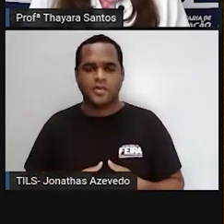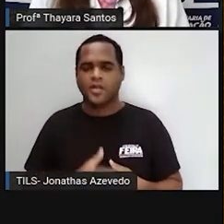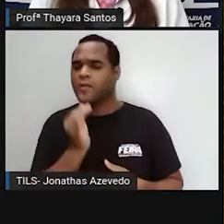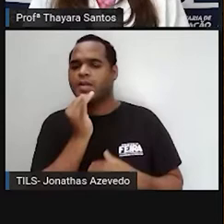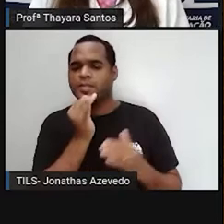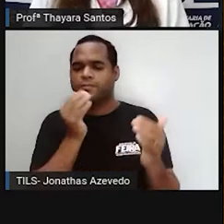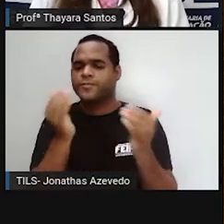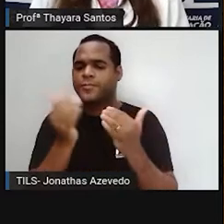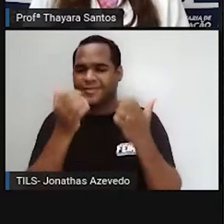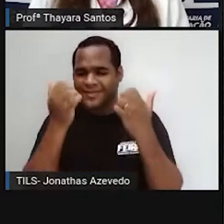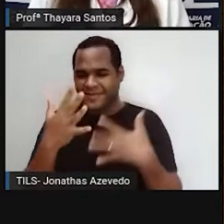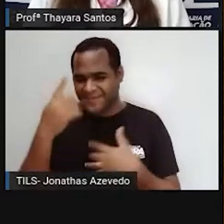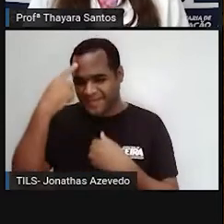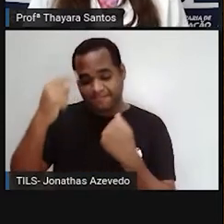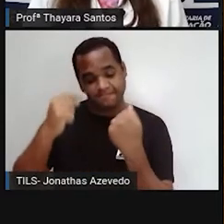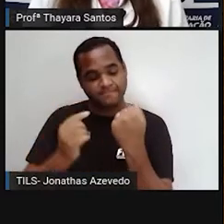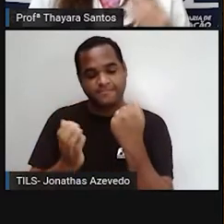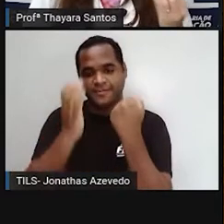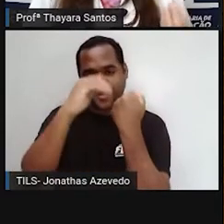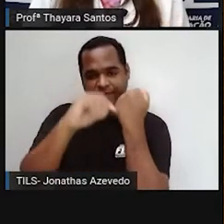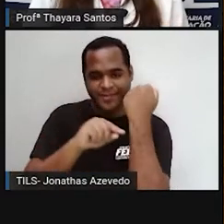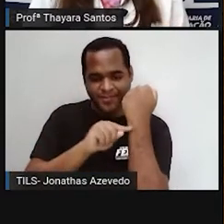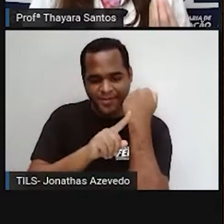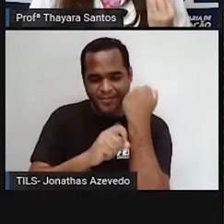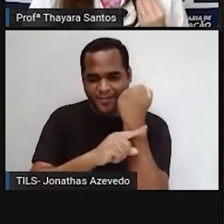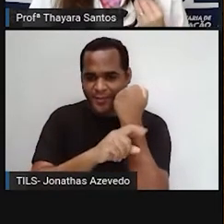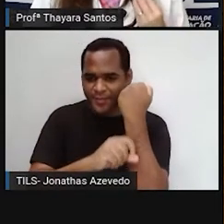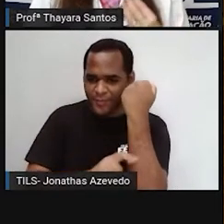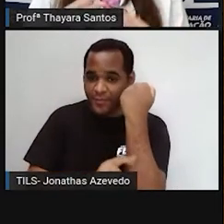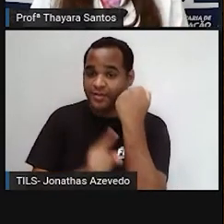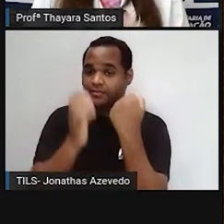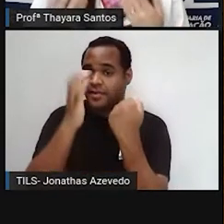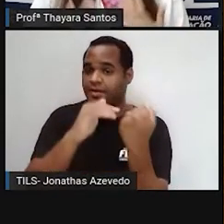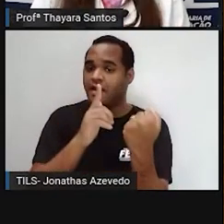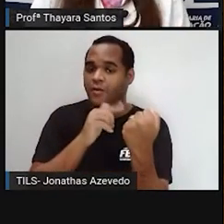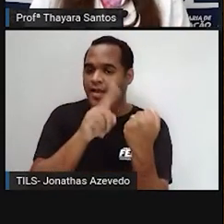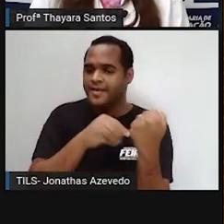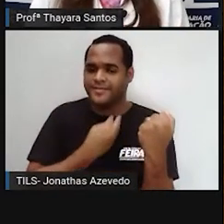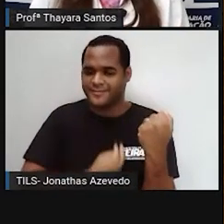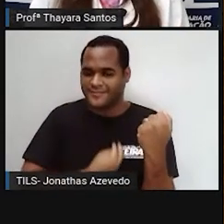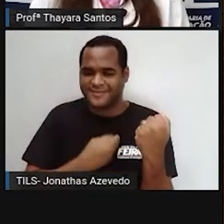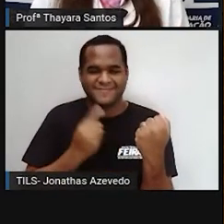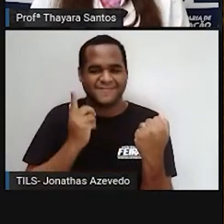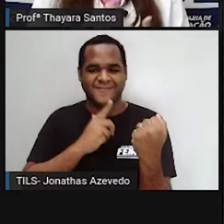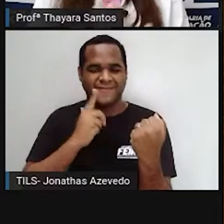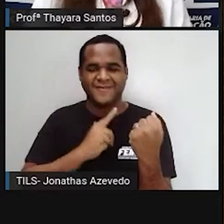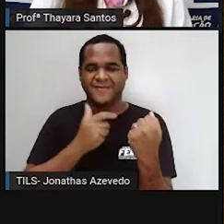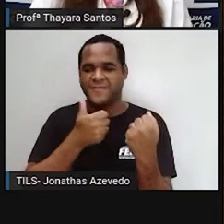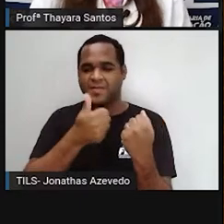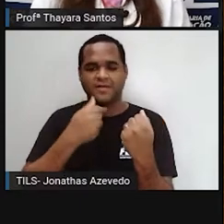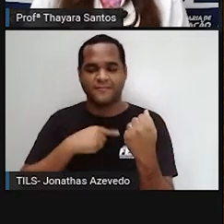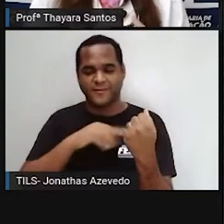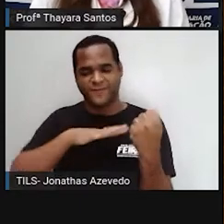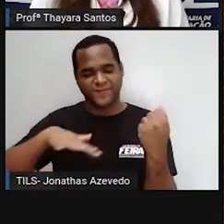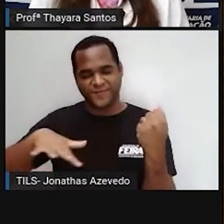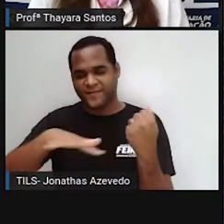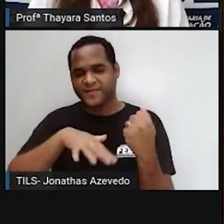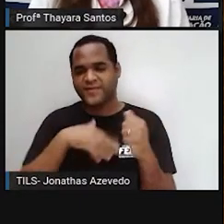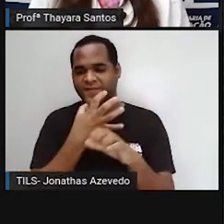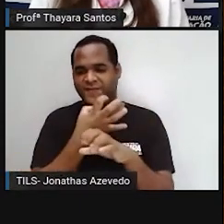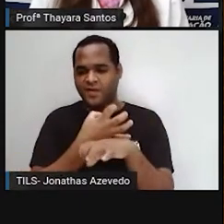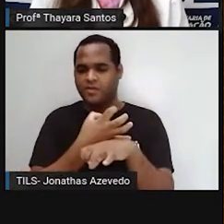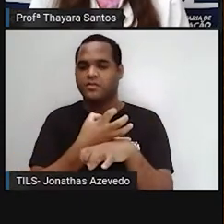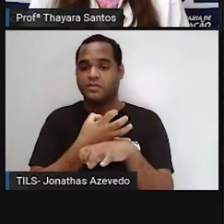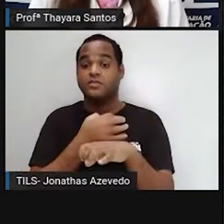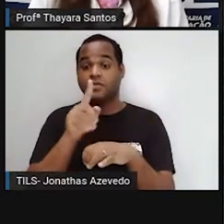um exemplo para vocês do cacto. O cacto, ele tem a capacidade de reservar água, isso dá mais chances de sobrevivência a ele naquele ambiente. Então,